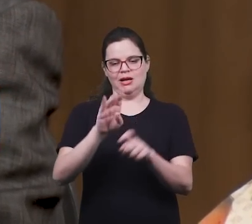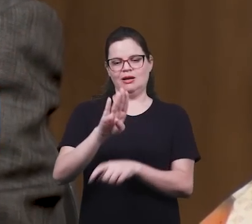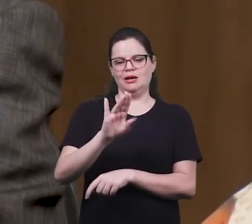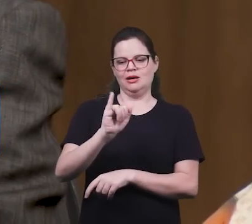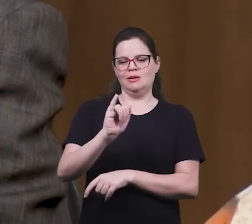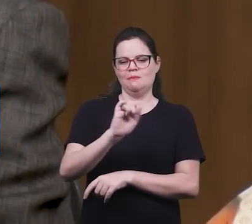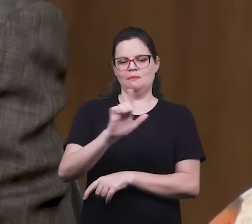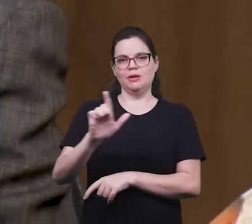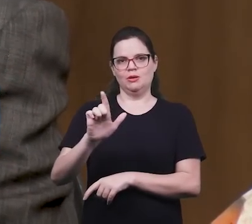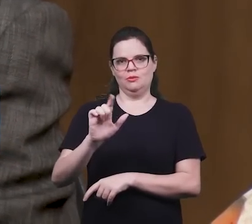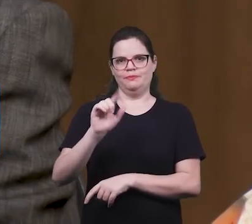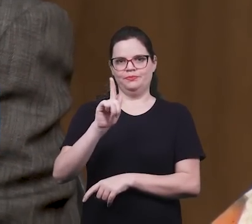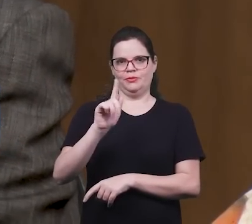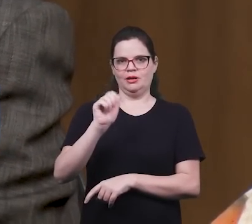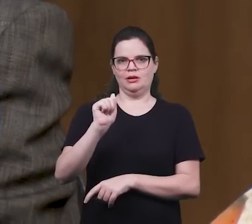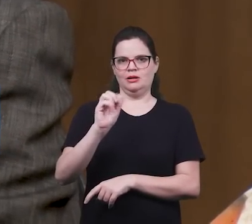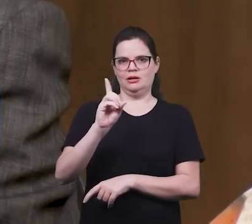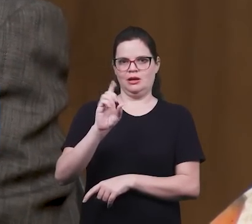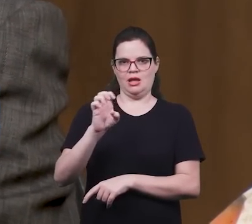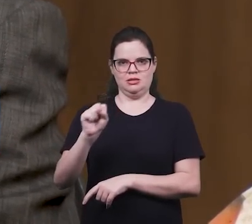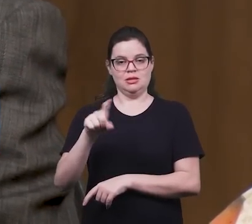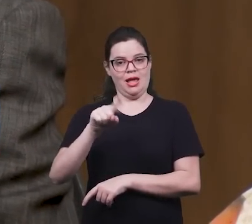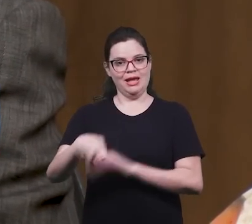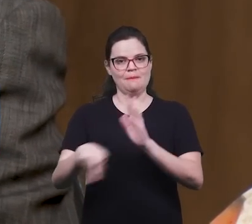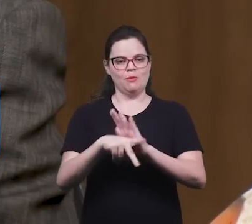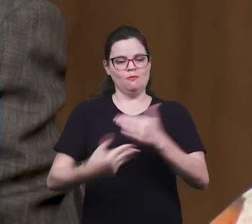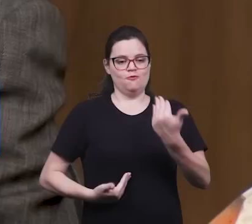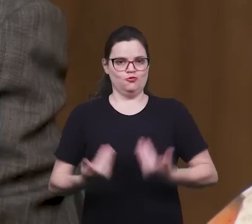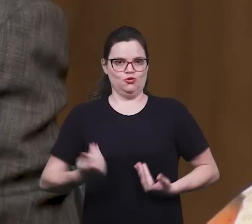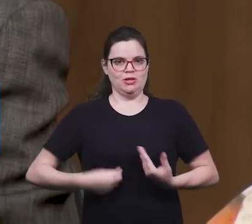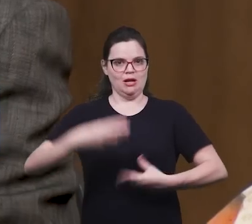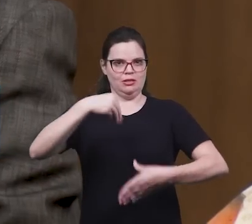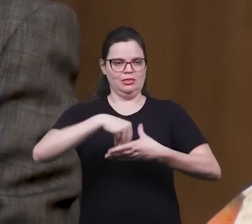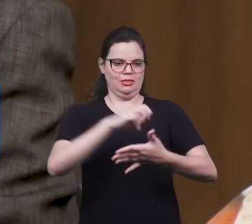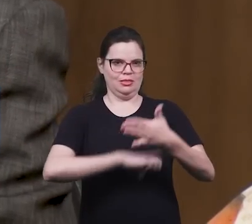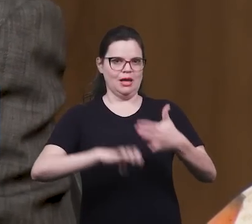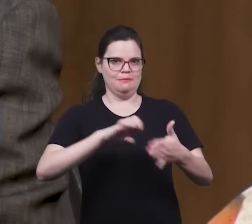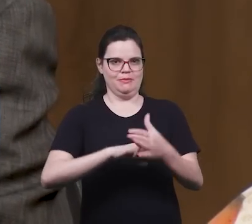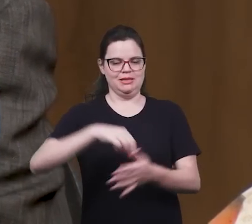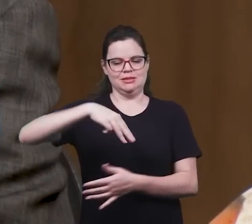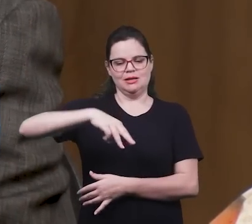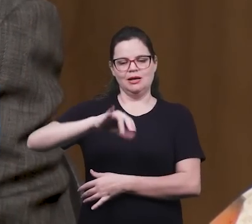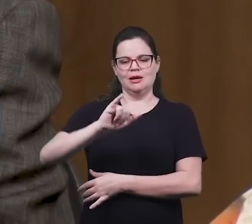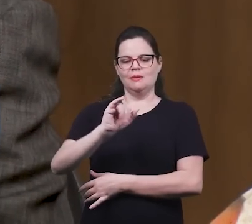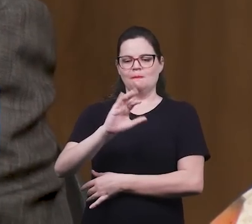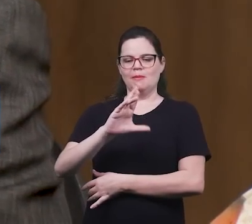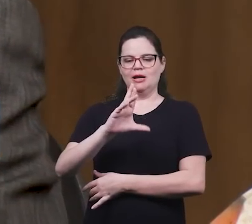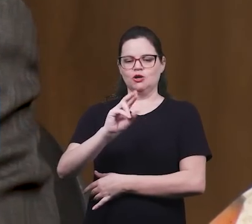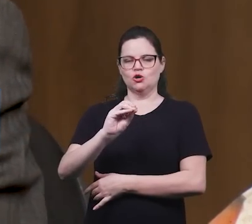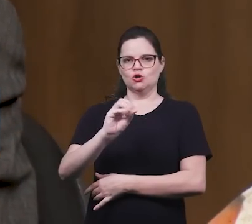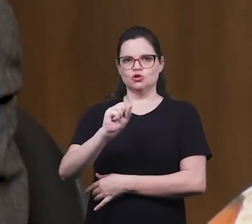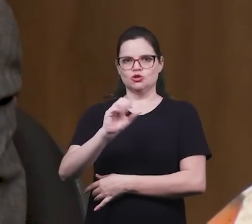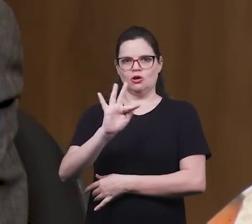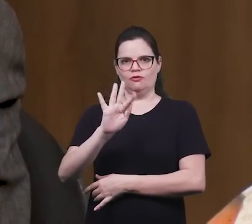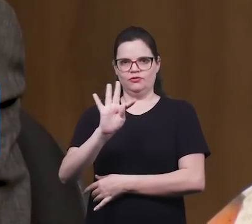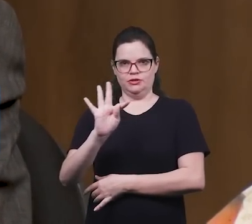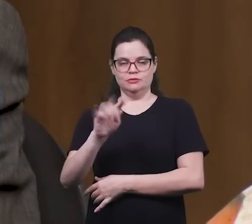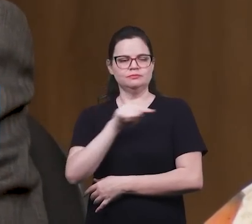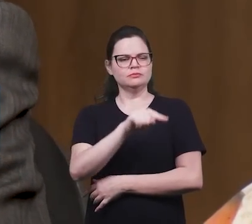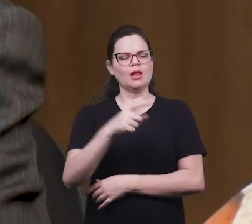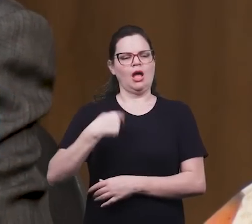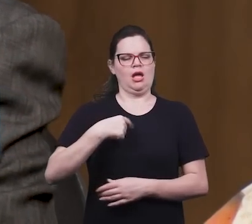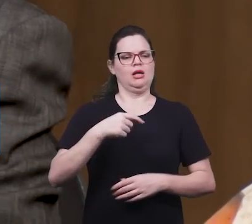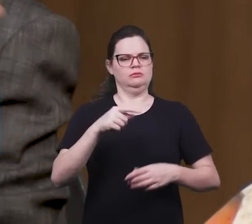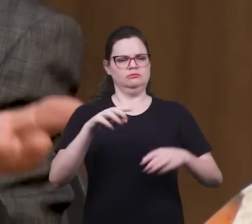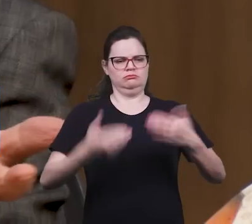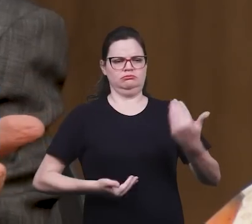Gates? Porque ele era um funcionário da Microsoft. Então, quando ele descobriu um segredo da Microsoft, que ele resolveu pegar aquilo para si,